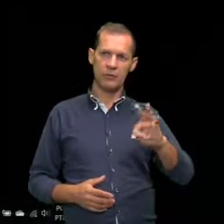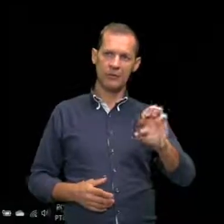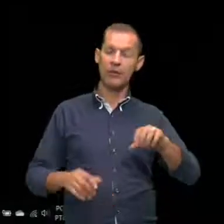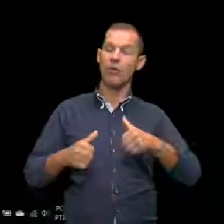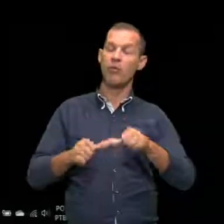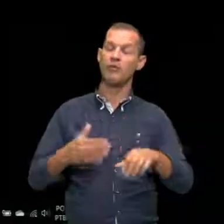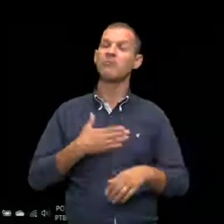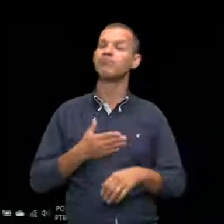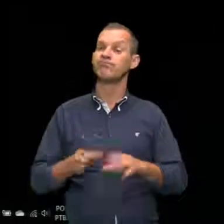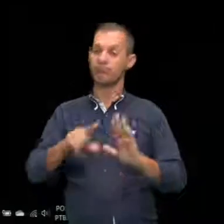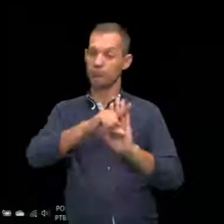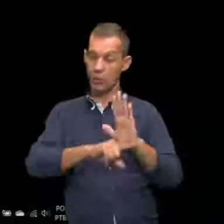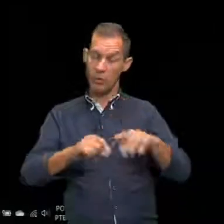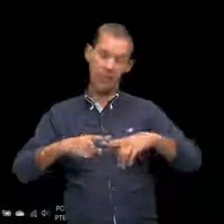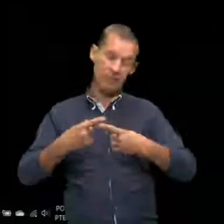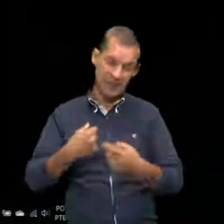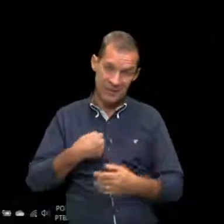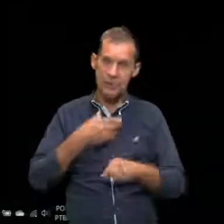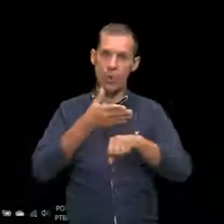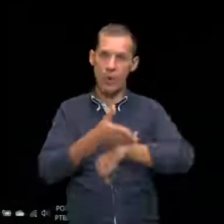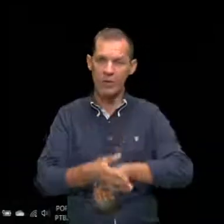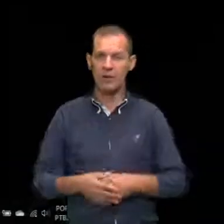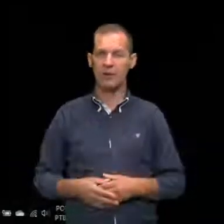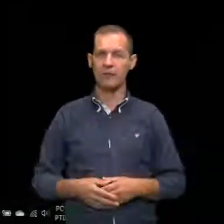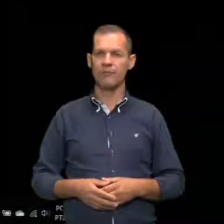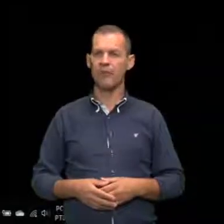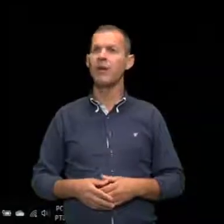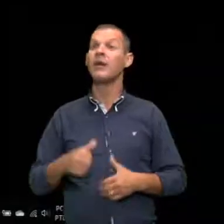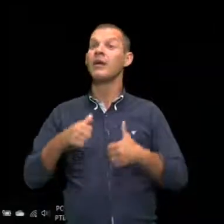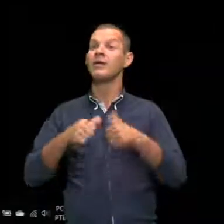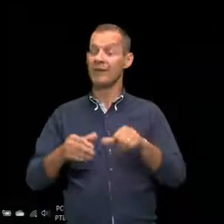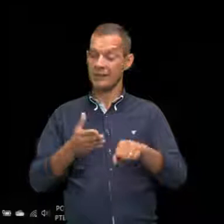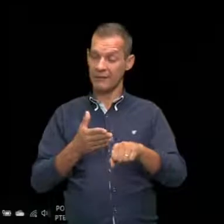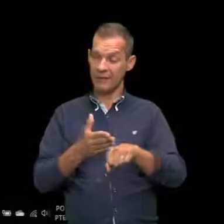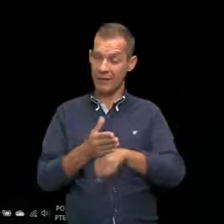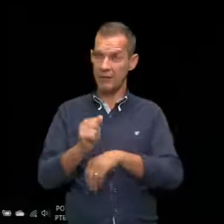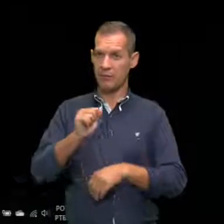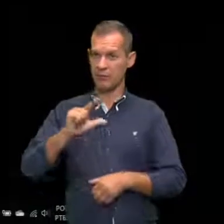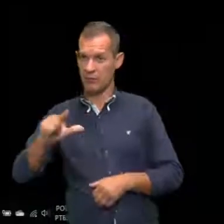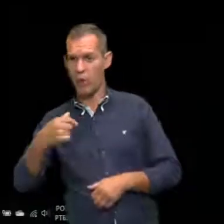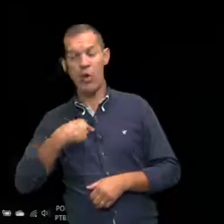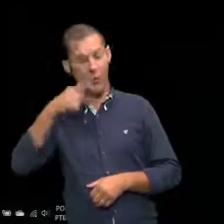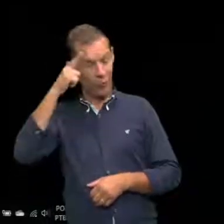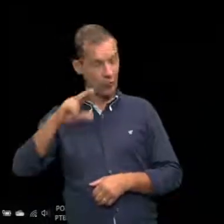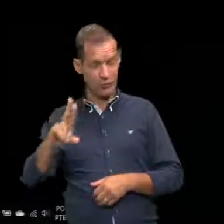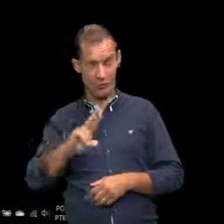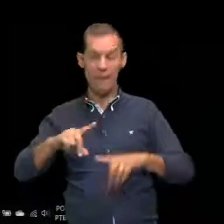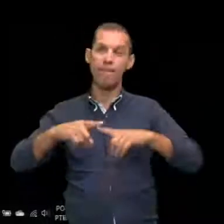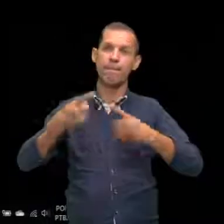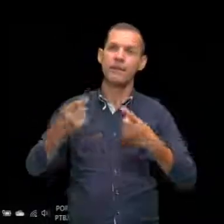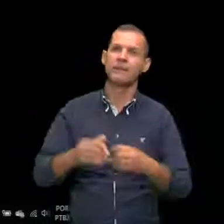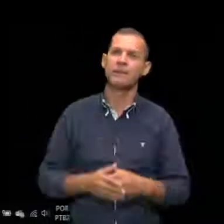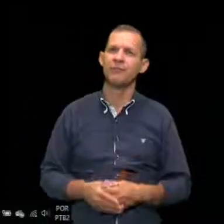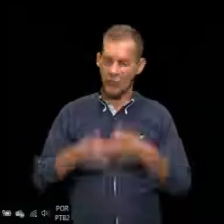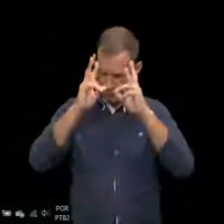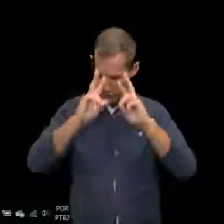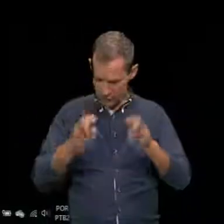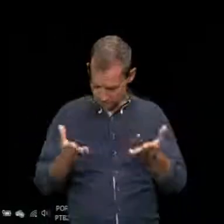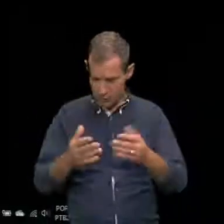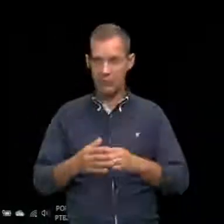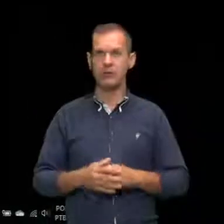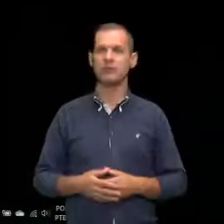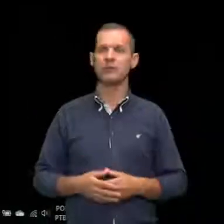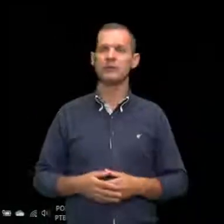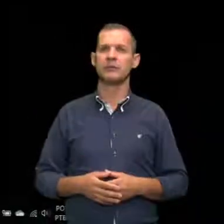está habilitado. Então, se eu entrar, aqui ele já está habilitado, tá azulzinho, quer dizer que eu consigo utilizar. Então, observe